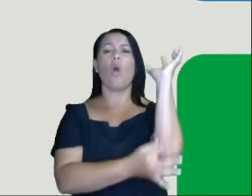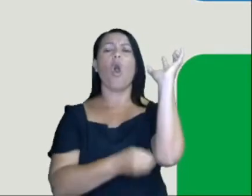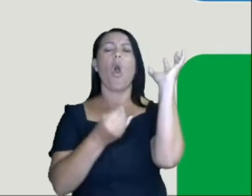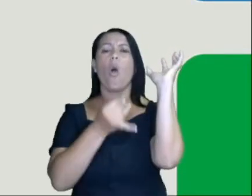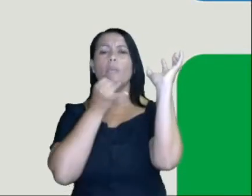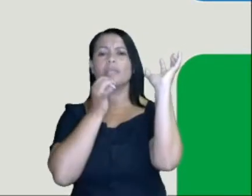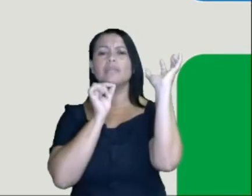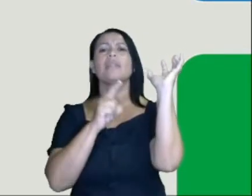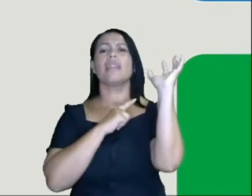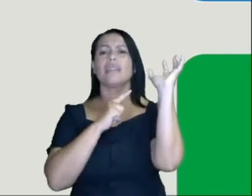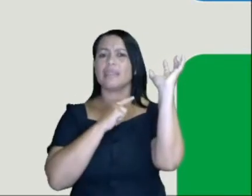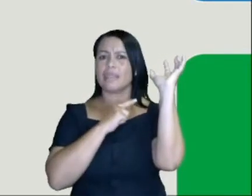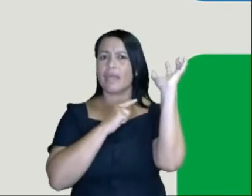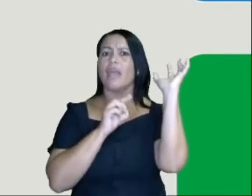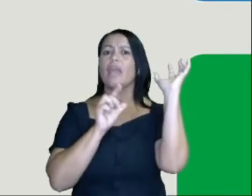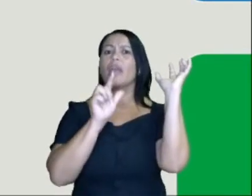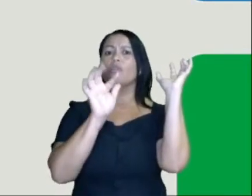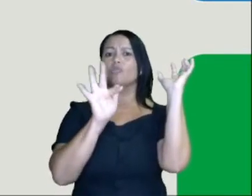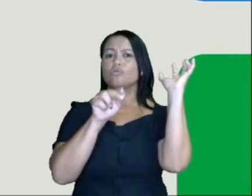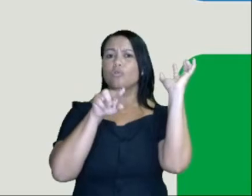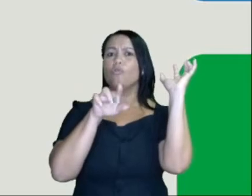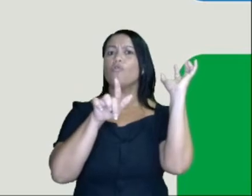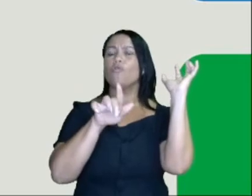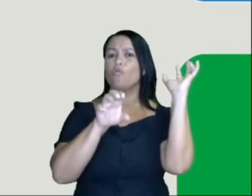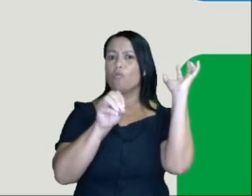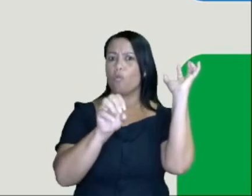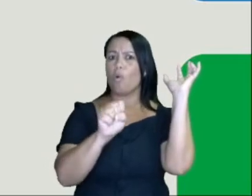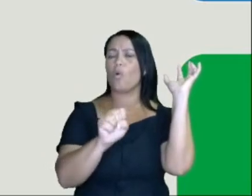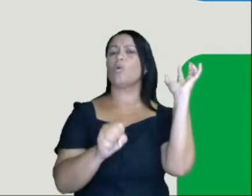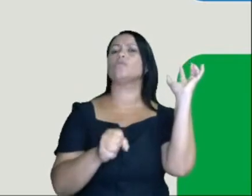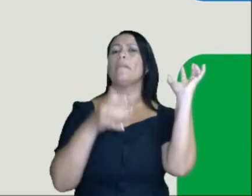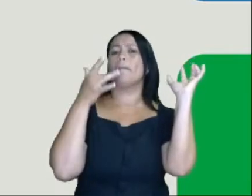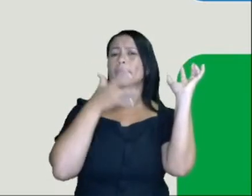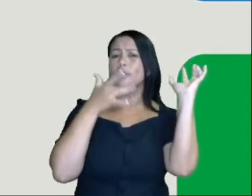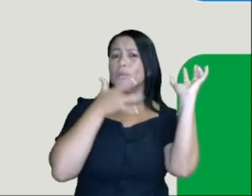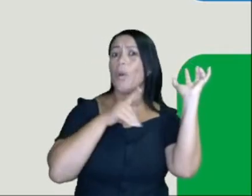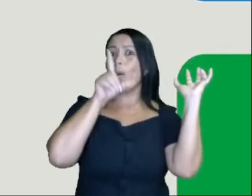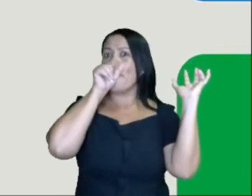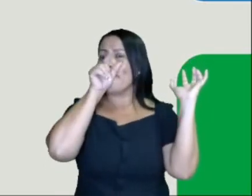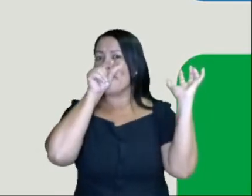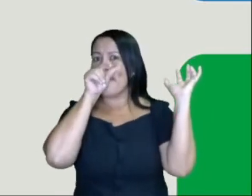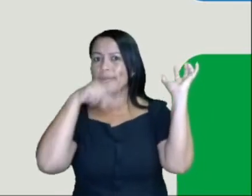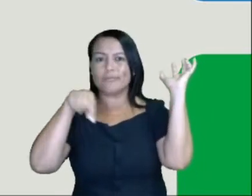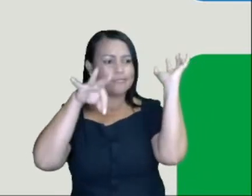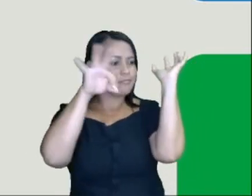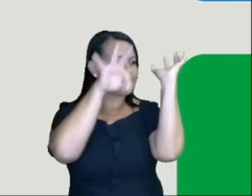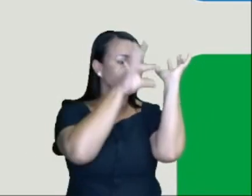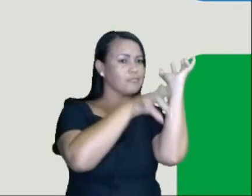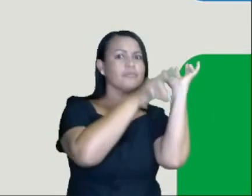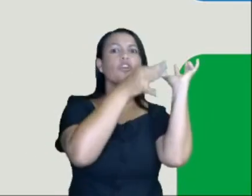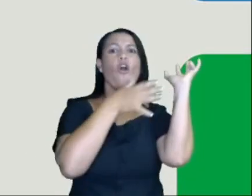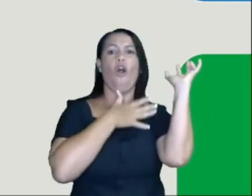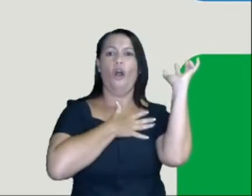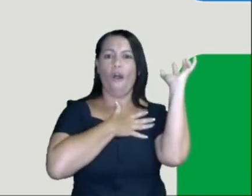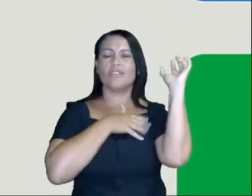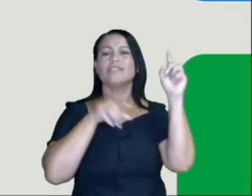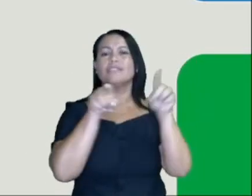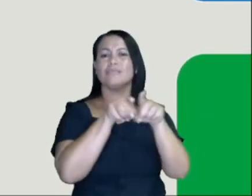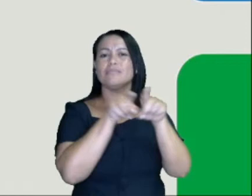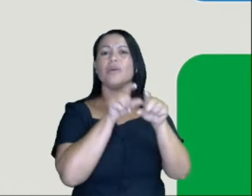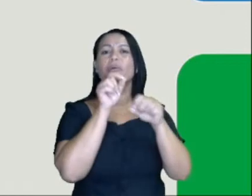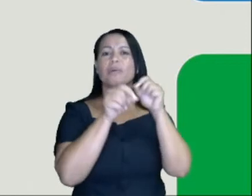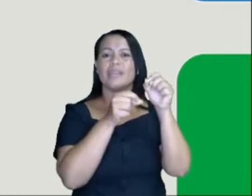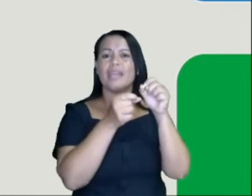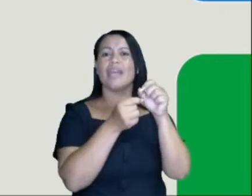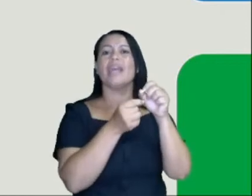bem apetitosos para os pássaros que se alimentam desses frutinhos e depois defecam as sementes